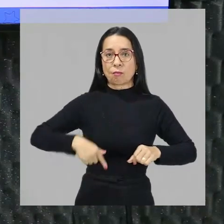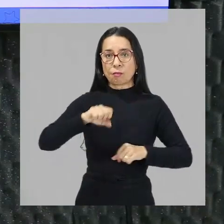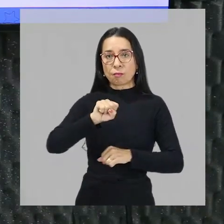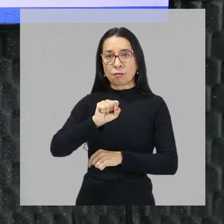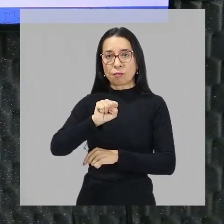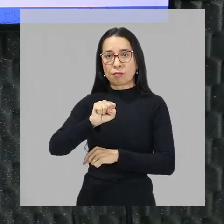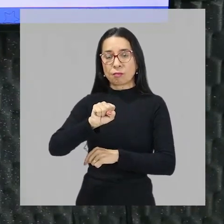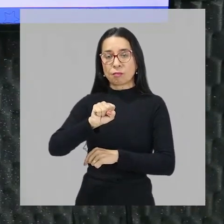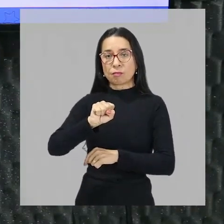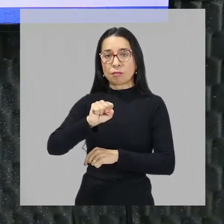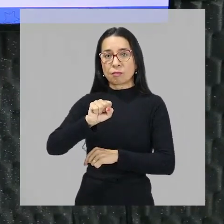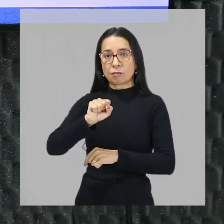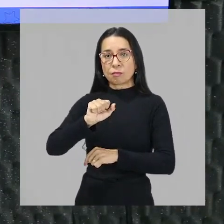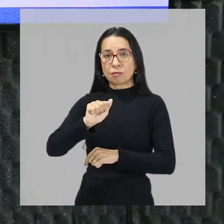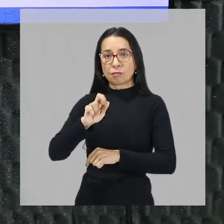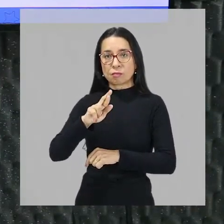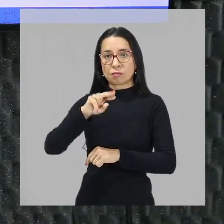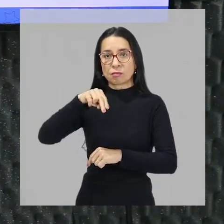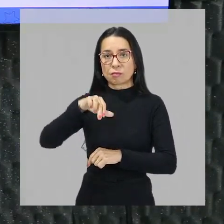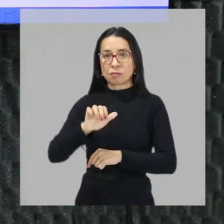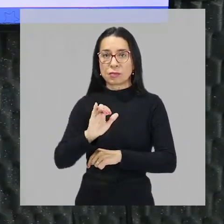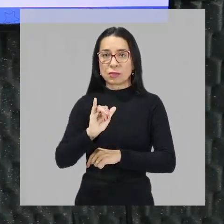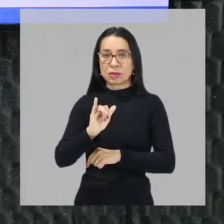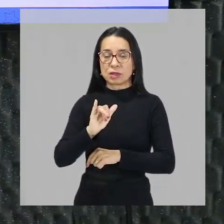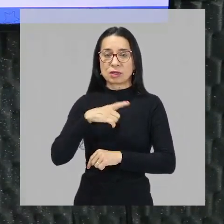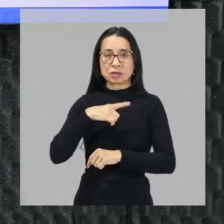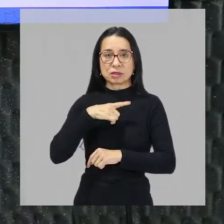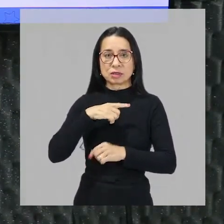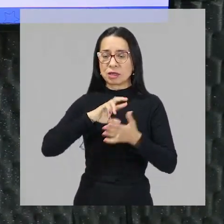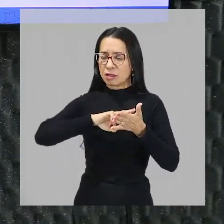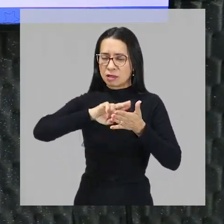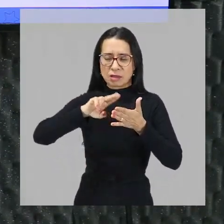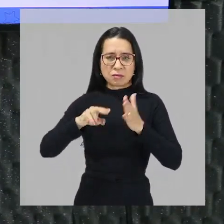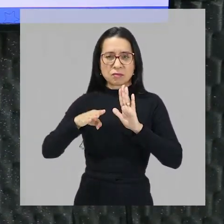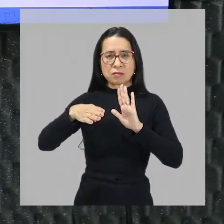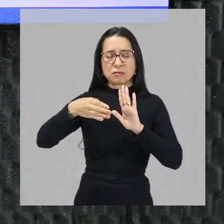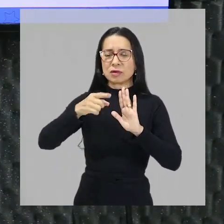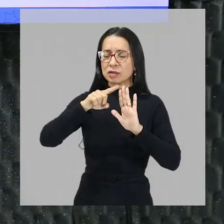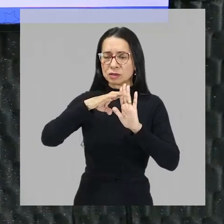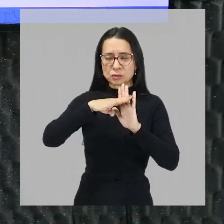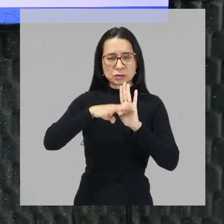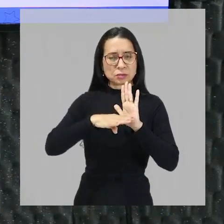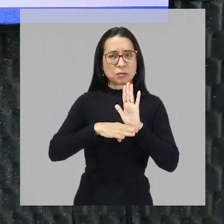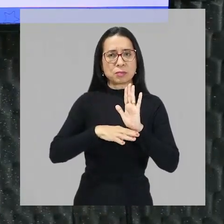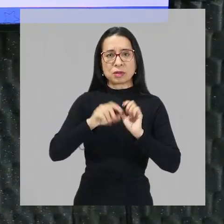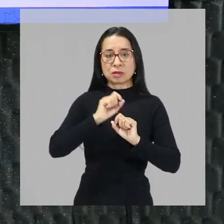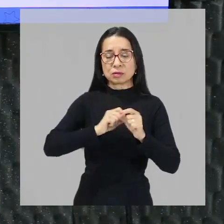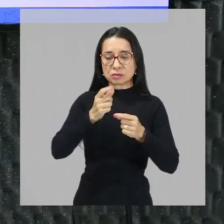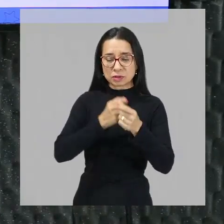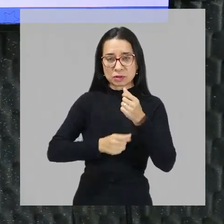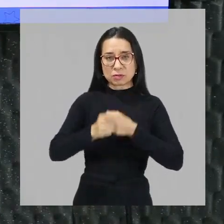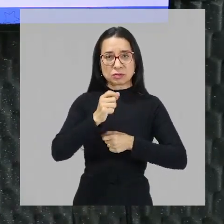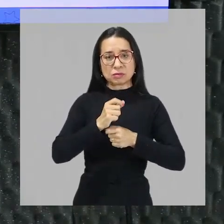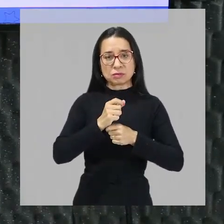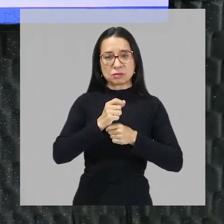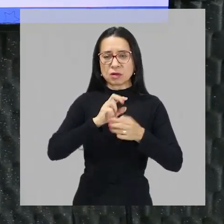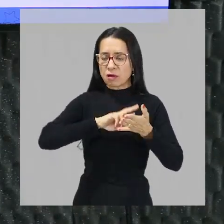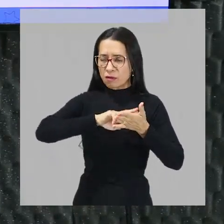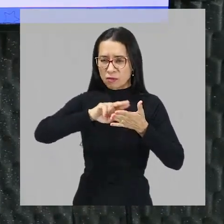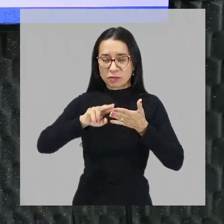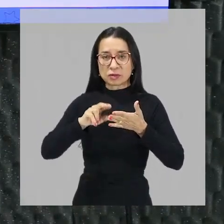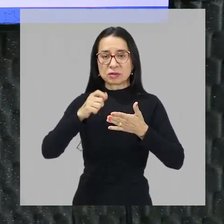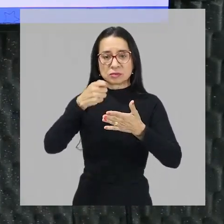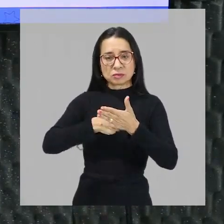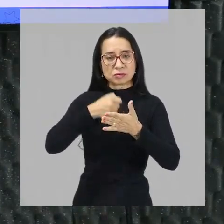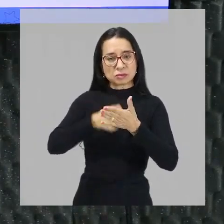que teve vários planos econômicos, Plano Cruzado, Plano Cruzado II, Plano Bresser, Plano Verão, que tentou combater a